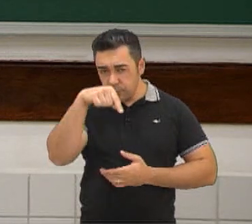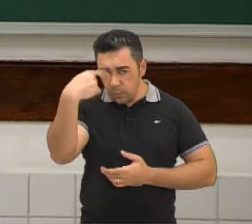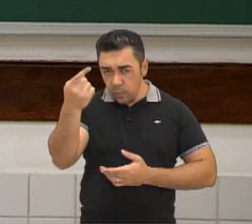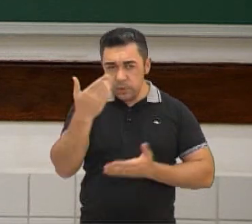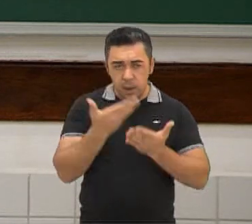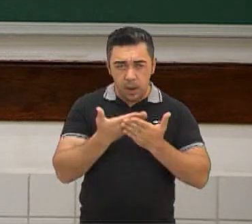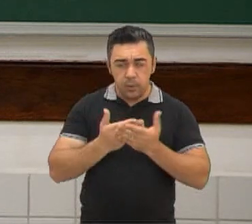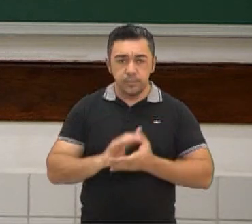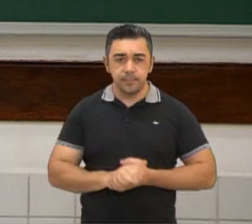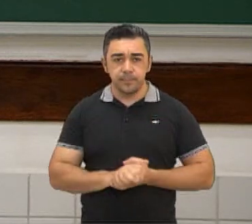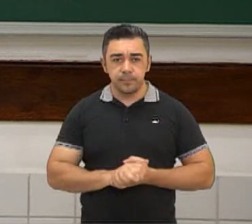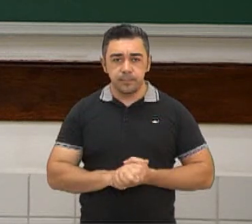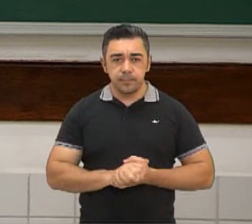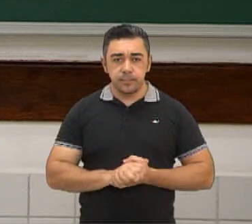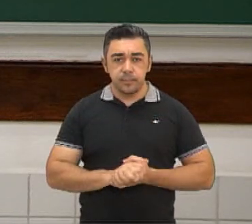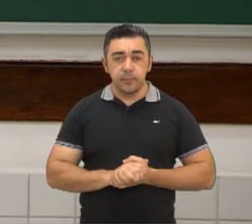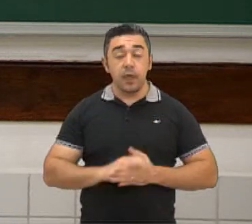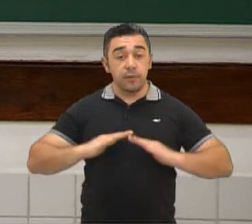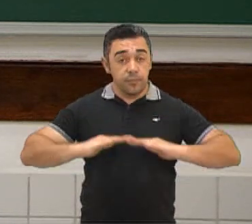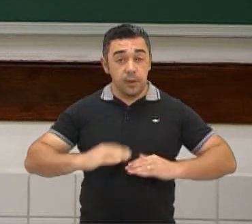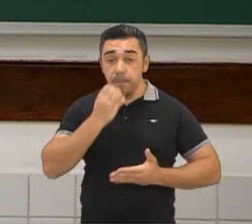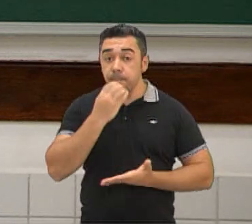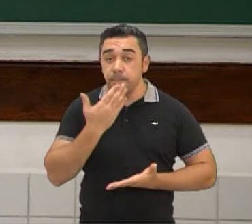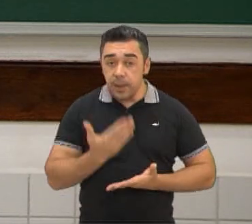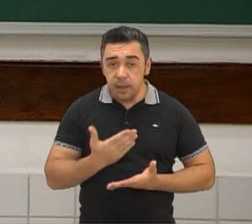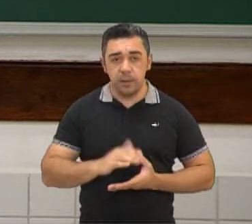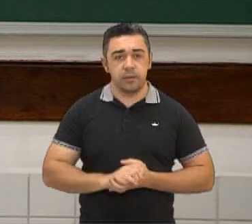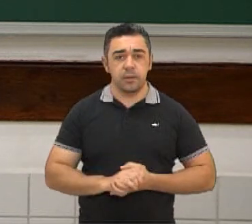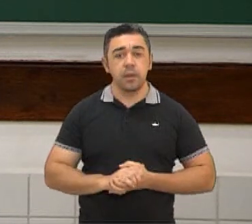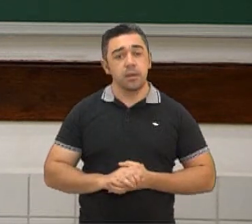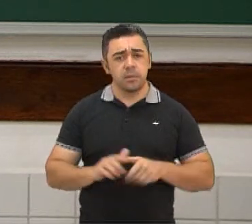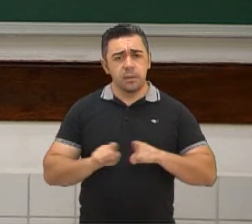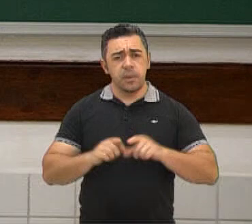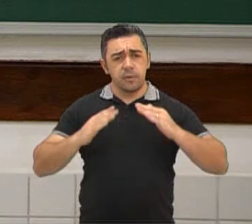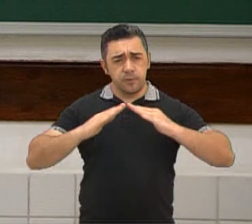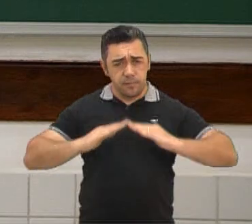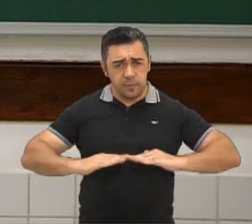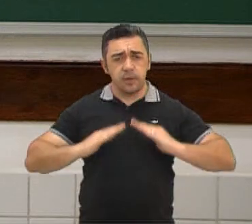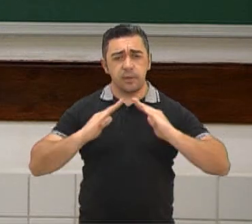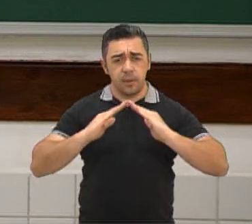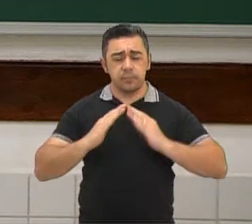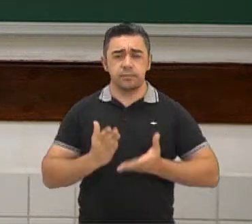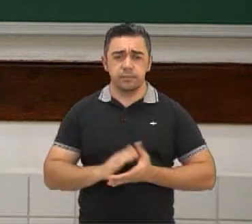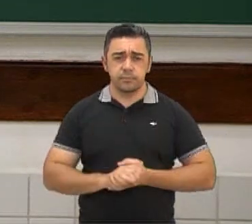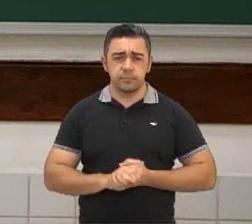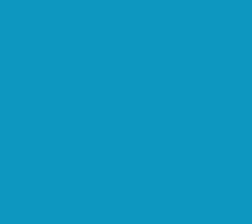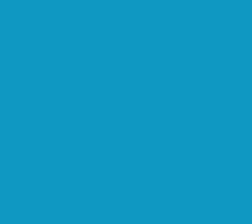próxima aula. Fique bem e, se possível, fique em casa. Tchau!